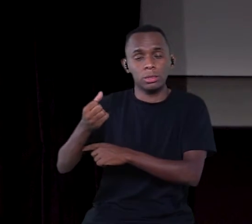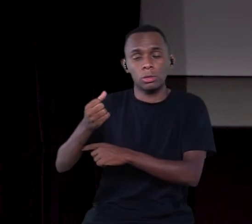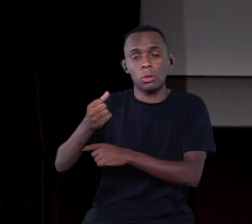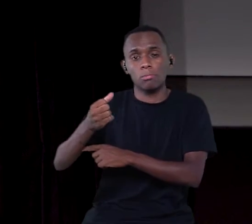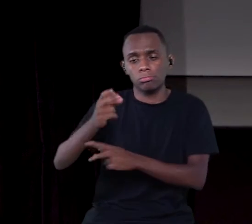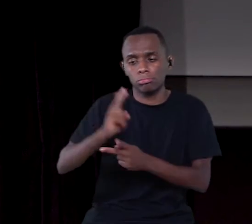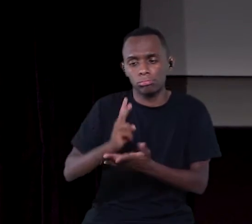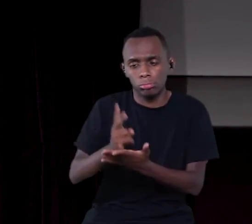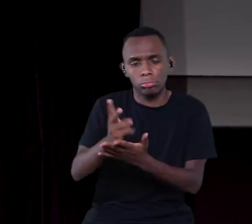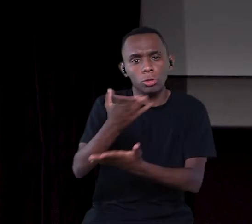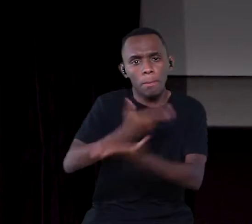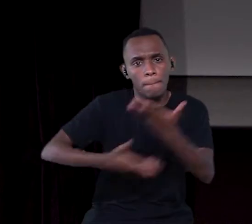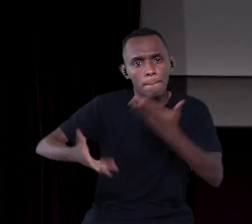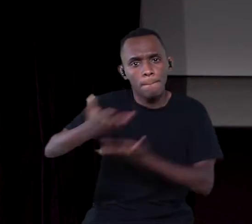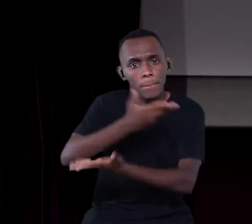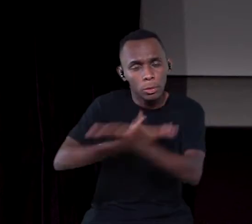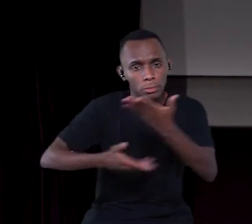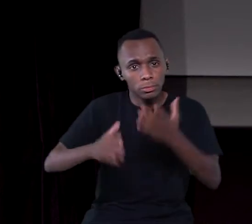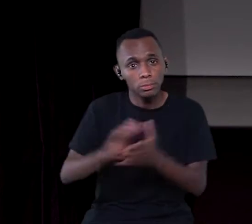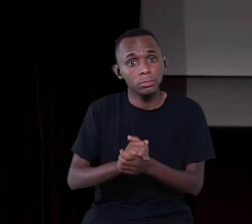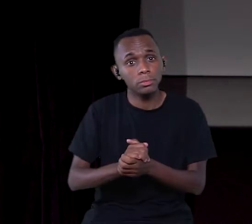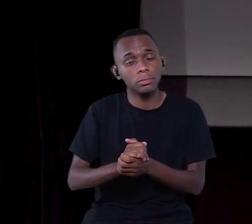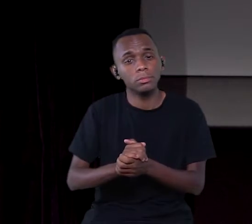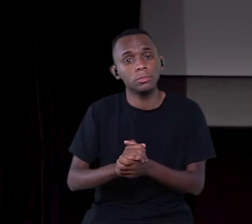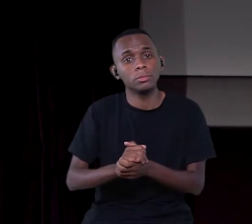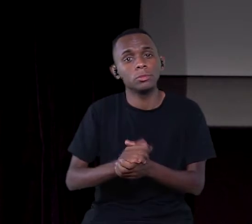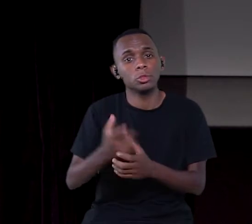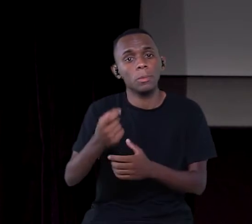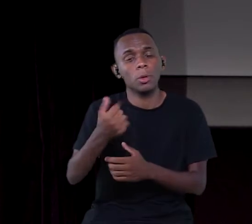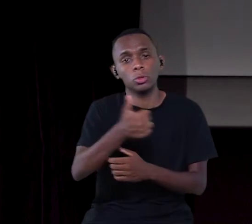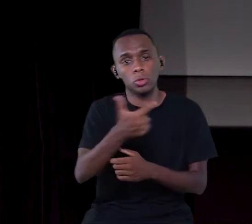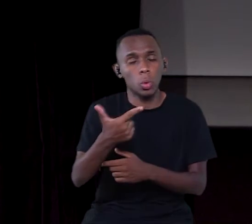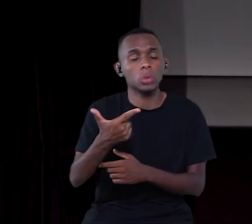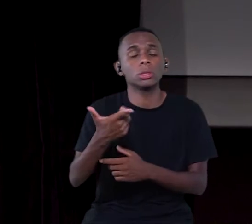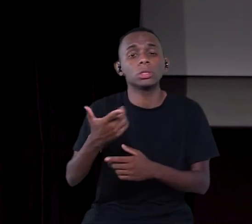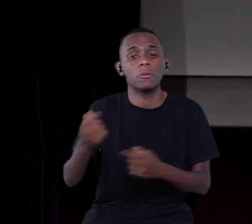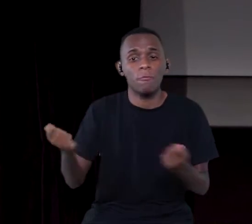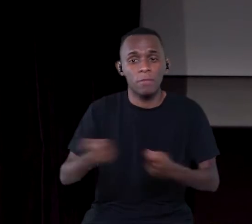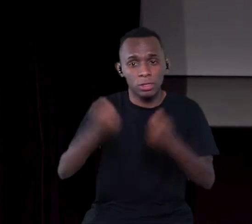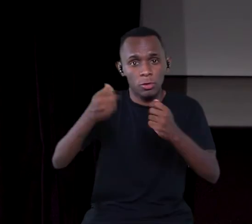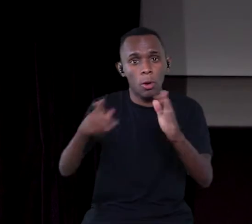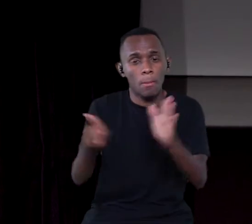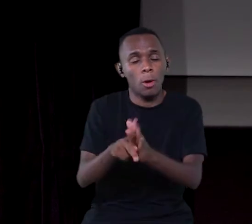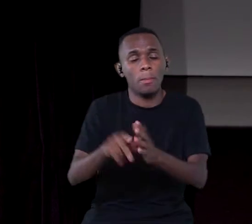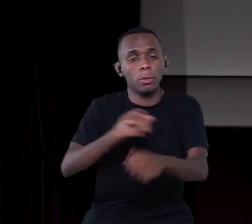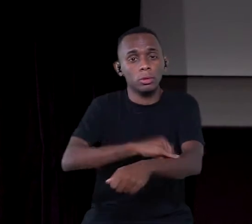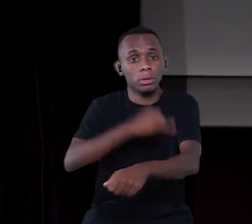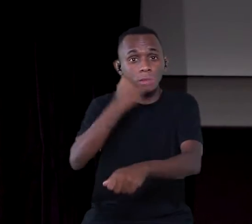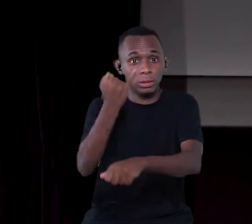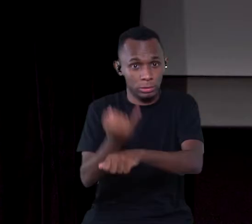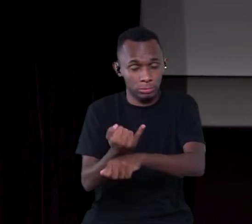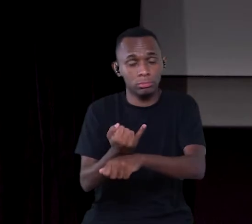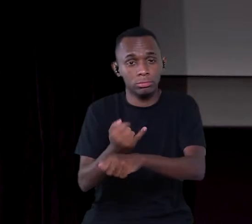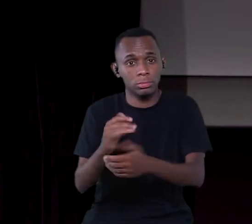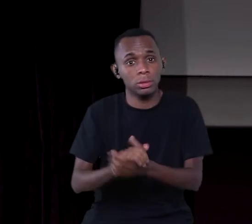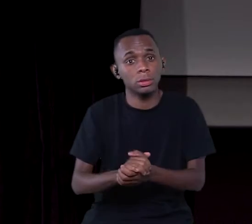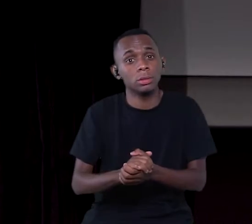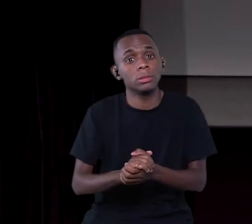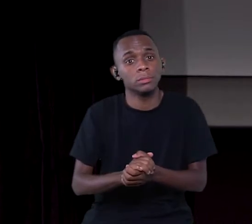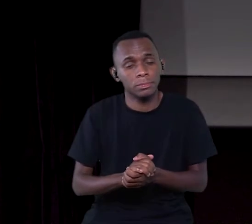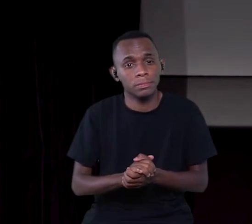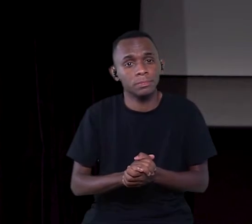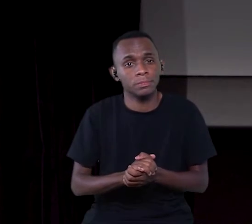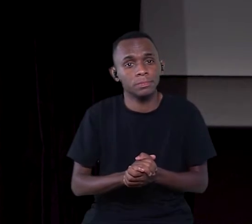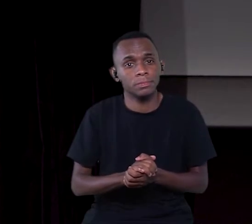Papo. Em 2012, o FLI Araxá, Festival Literário de Araxá. E, em 2021, o FLI